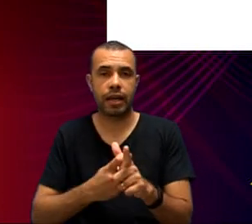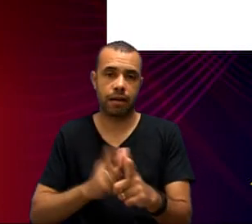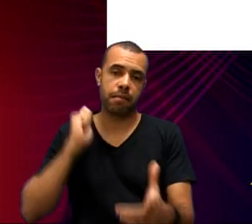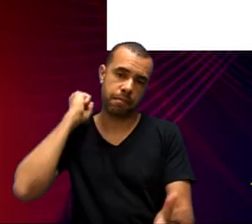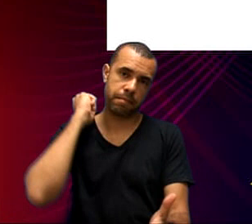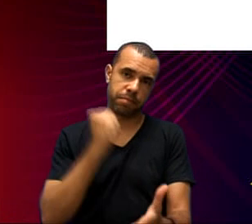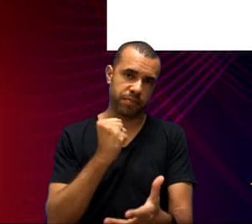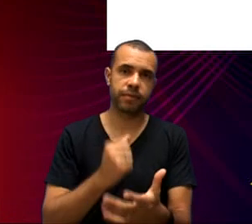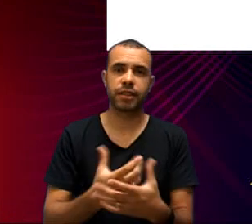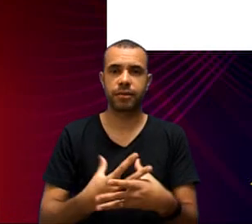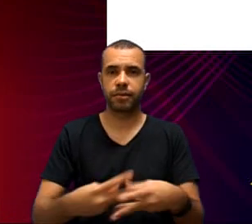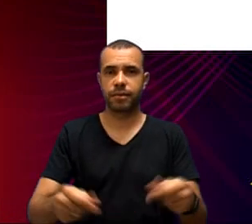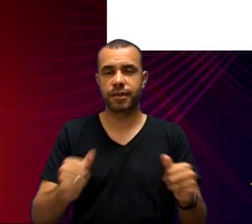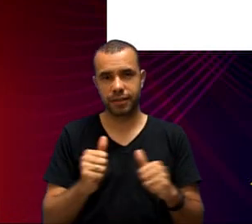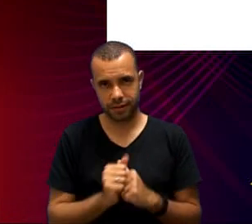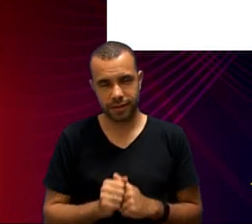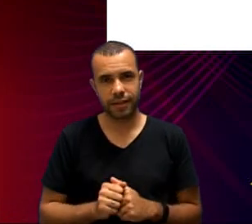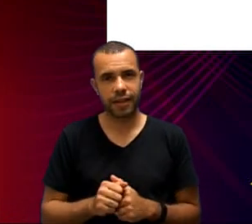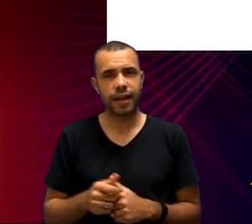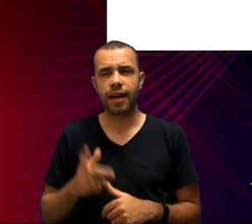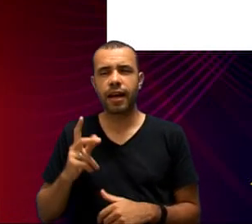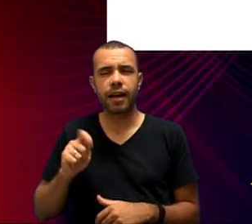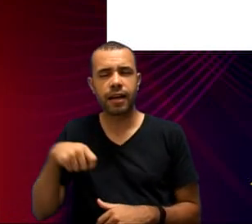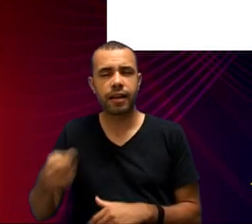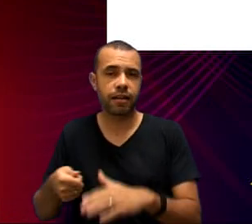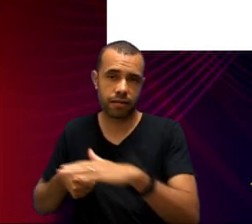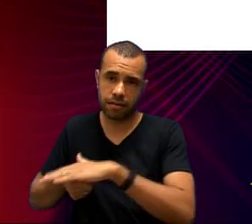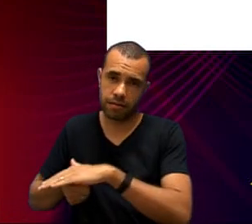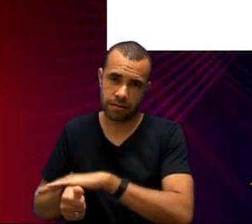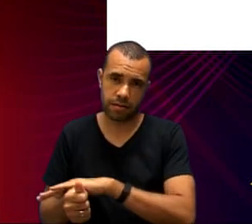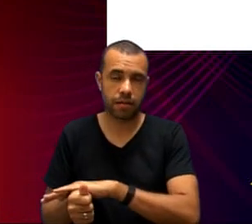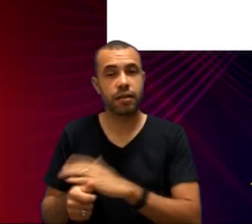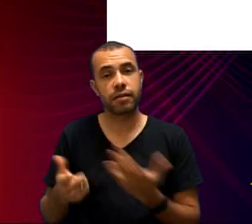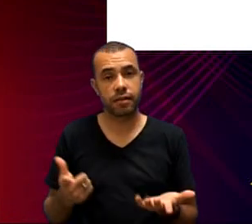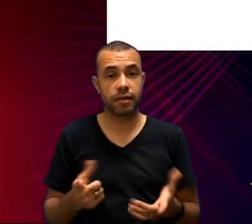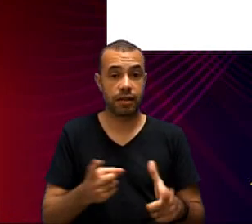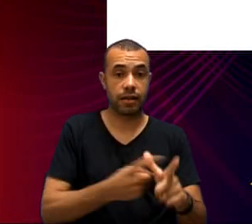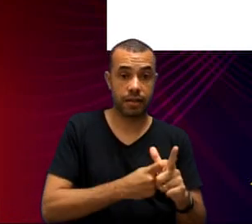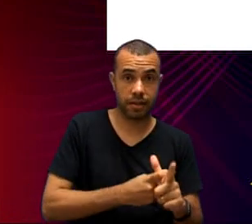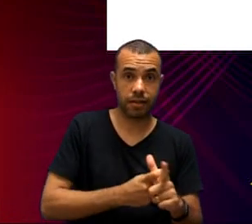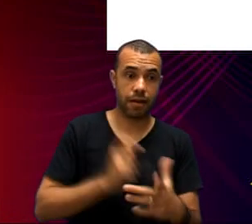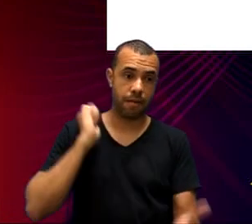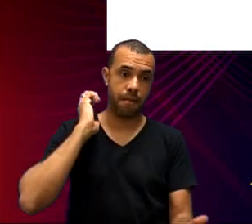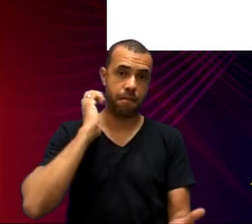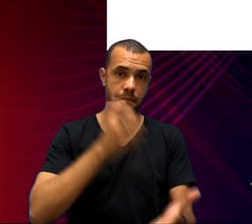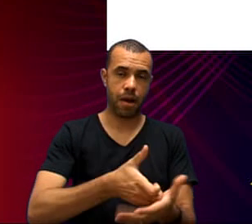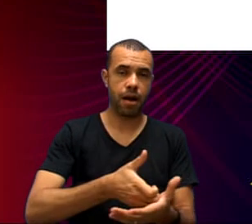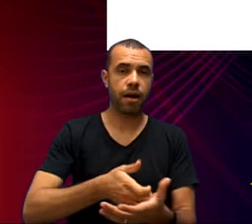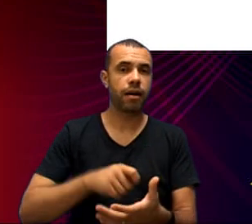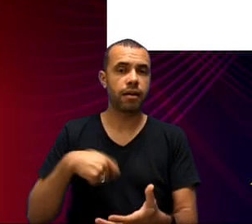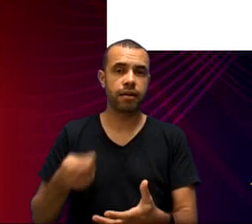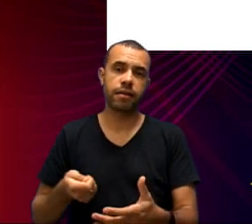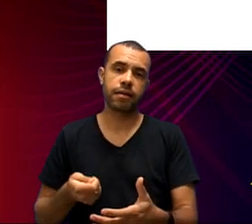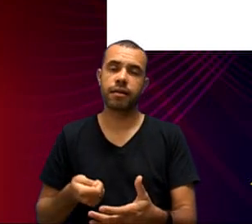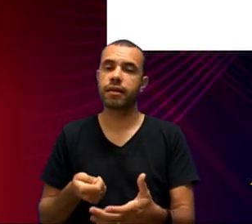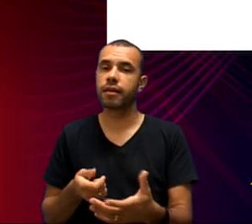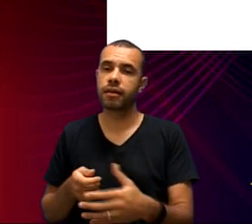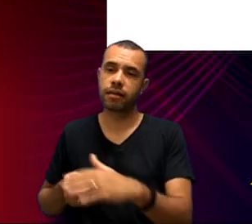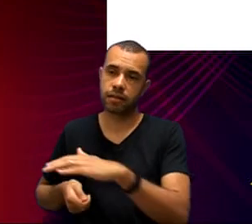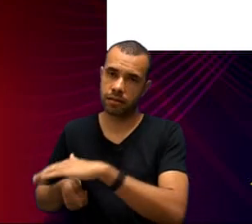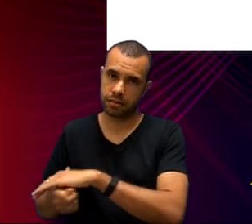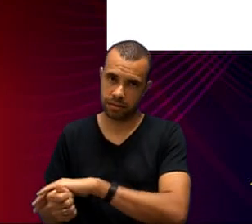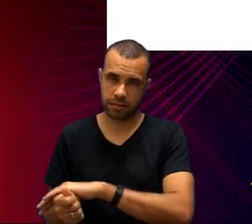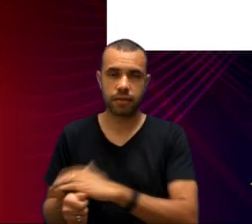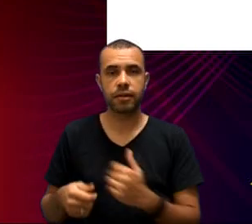Entendeu? Ele é considerado como investimento, quando eu estou amortizando a dívida. Então, o que nós temos aqui? Nós